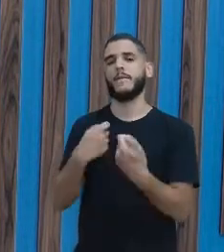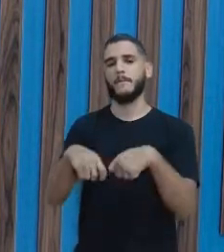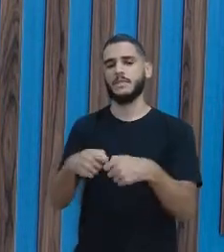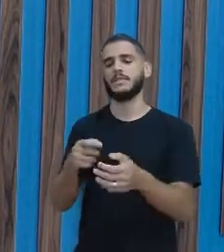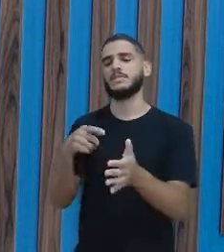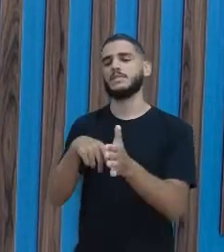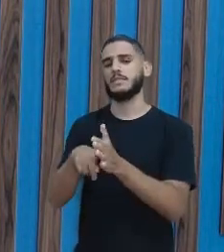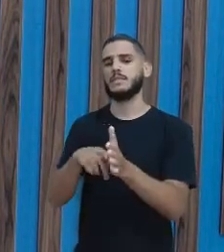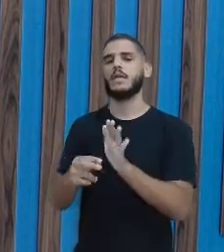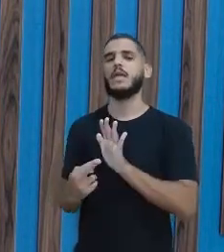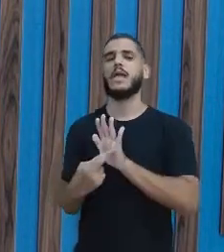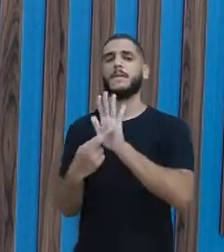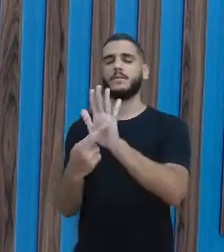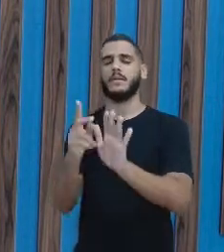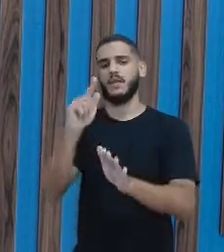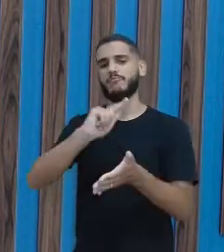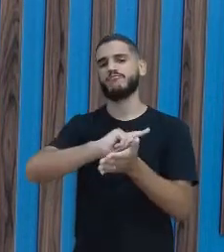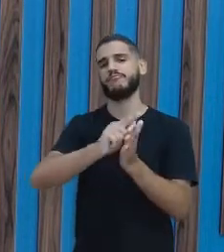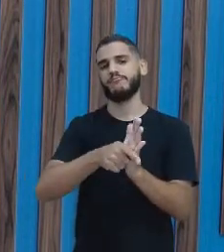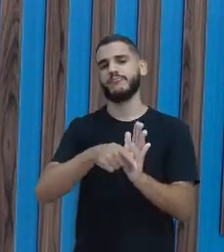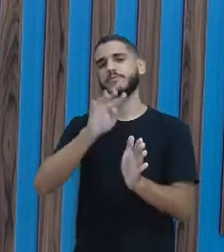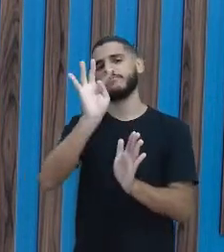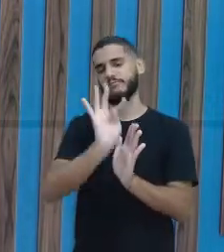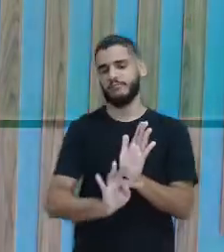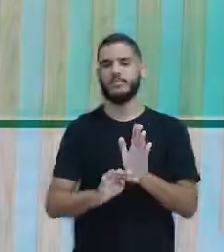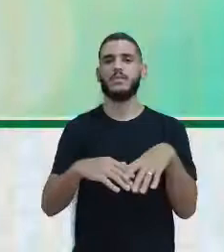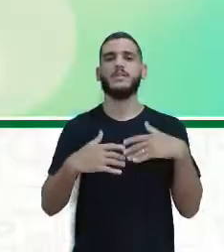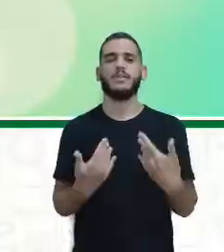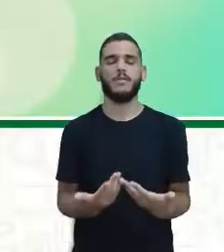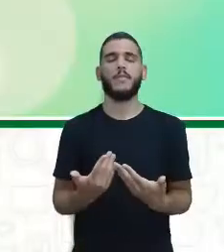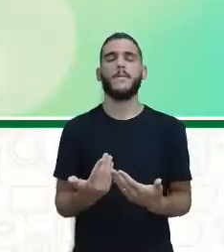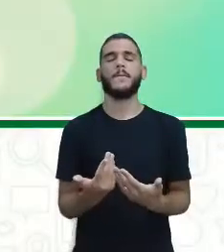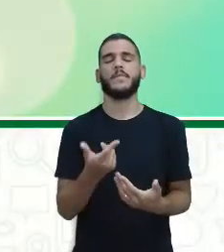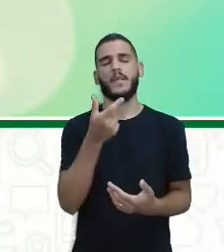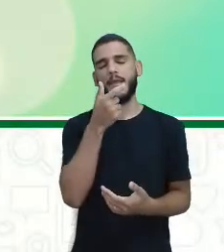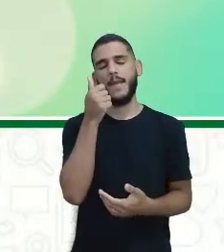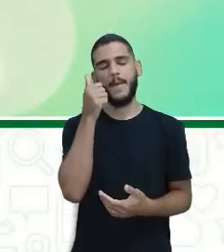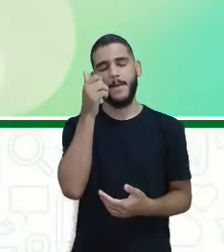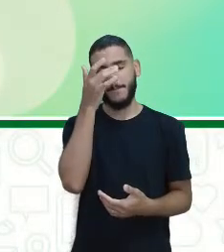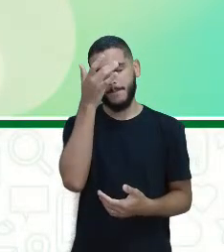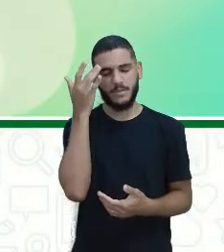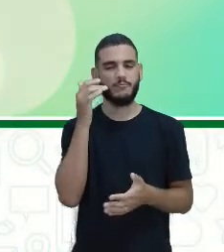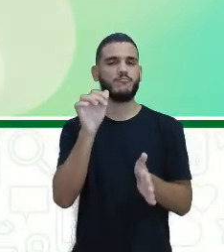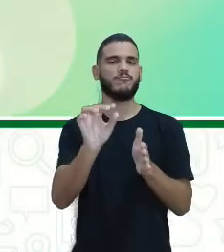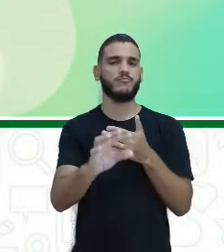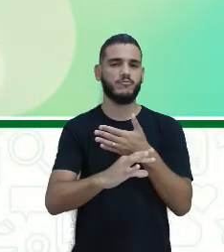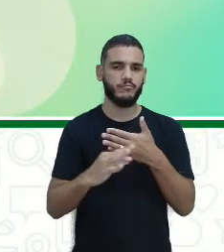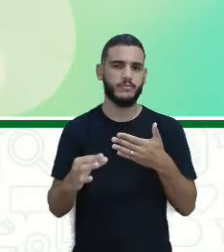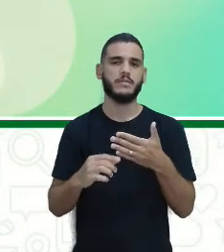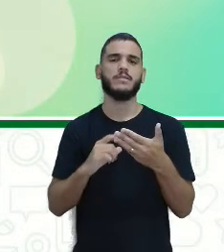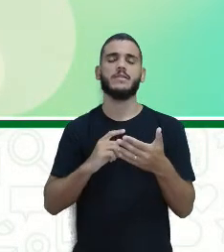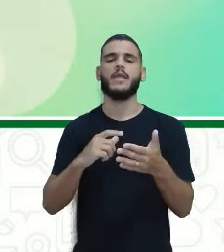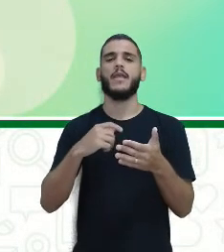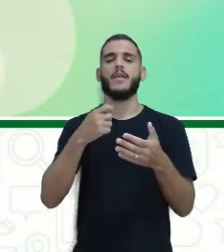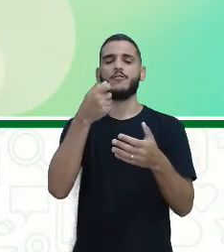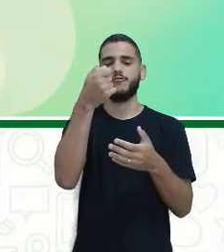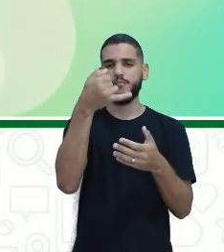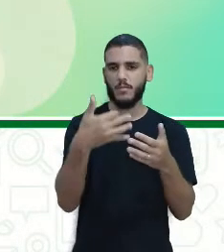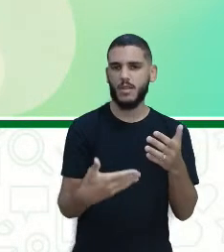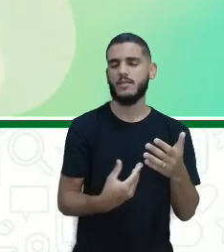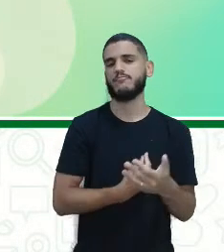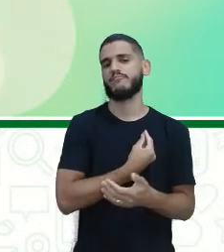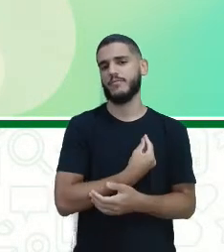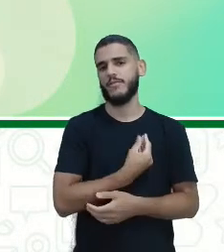é um gênero textual. Observe, nele o autor narra a história da vida de uma